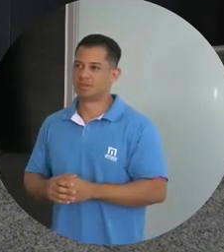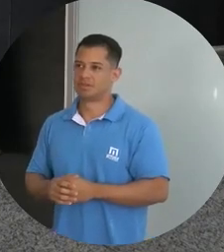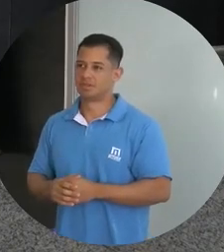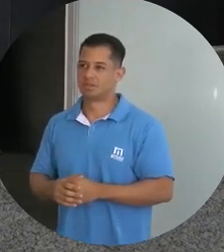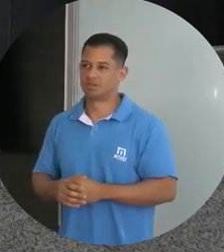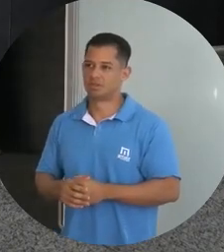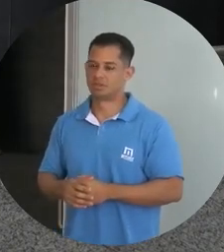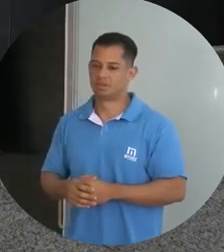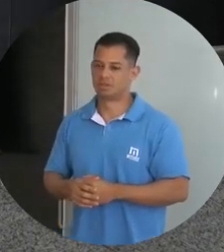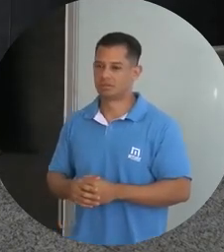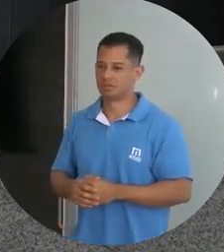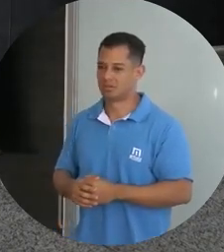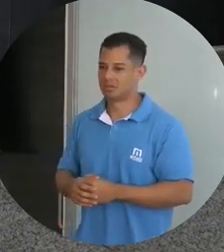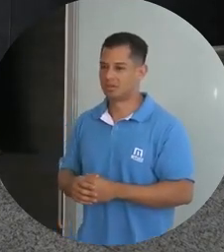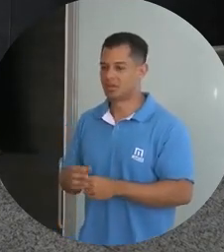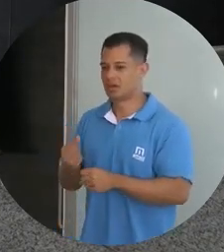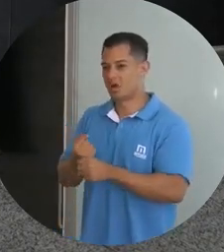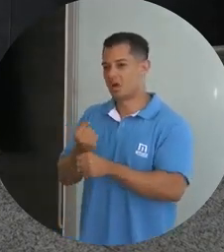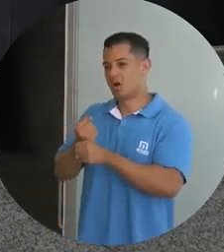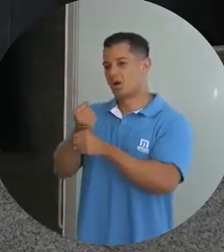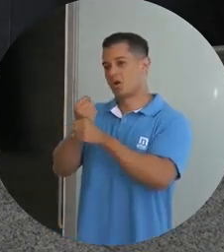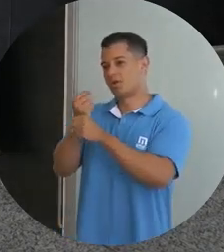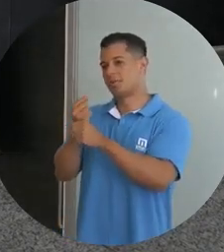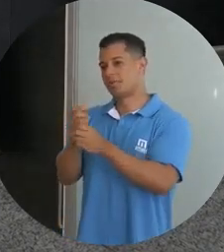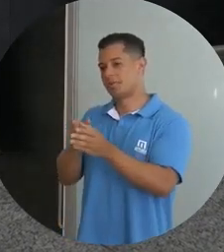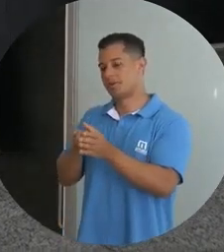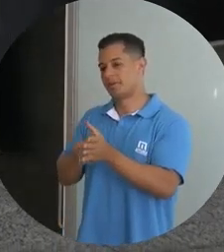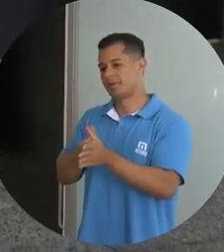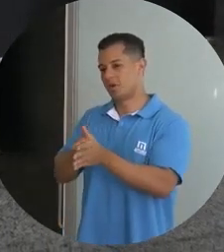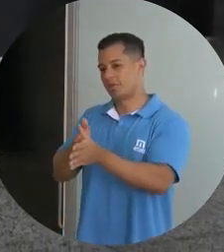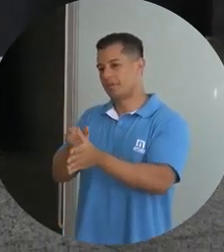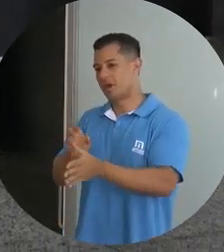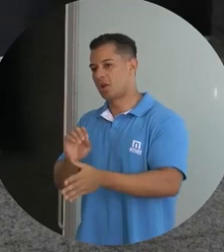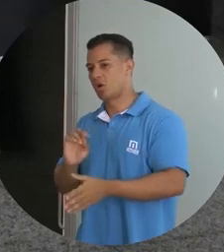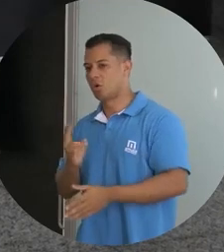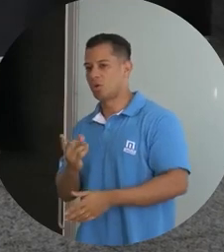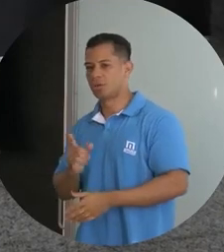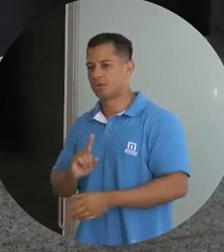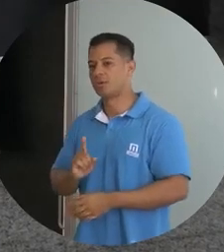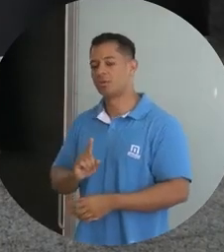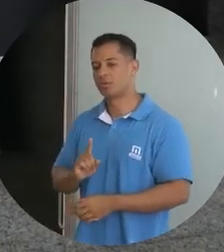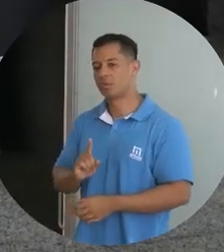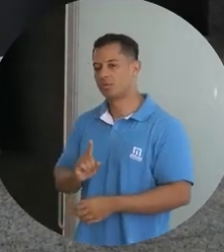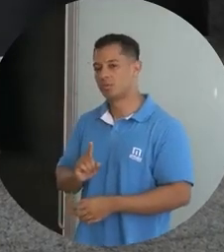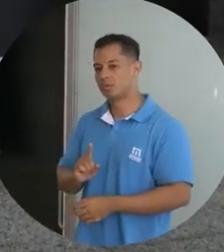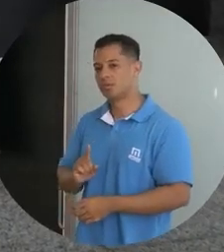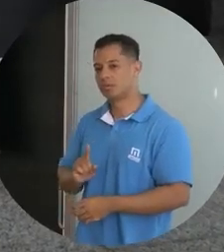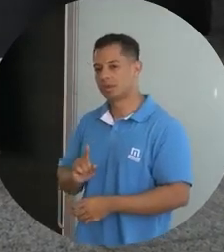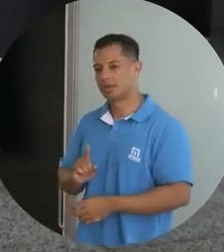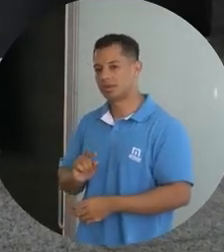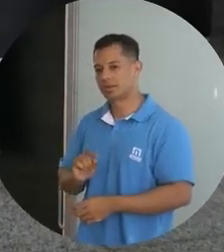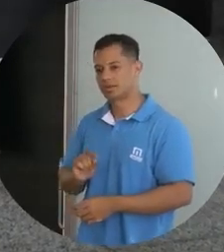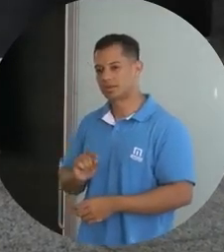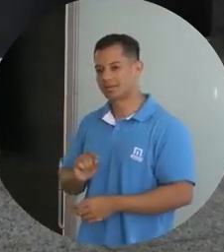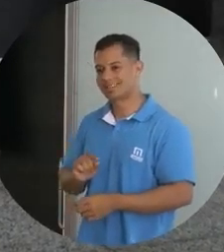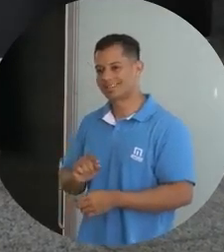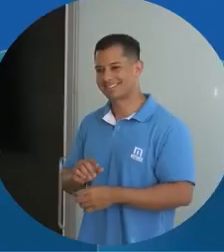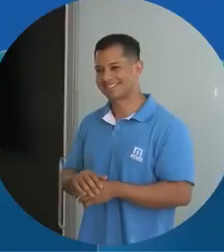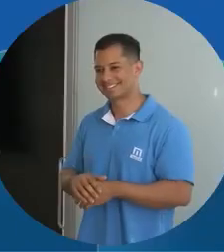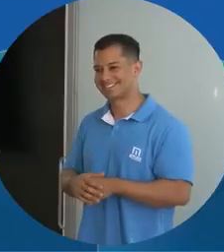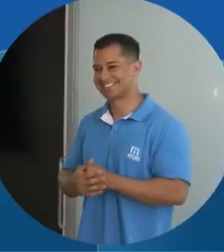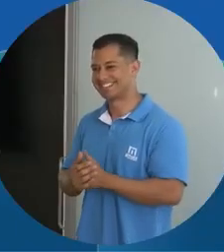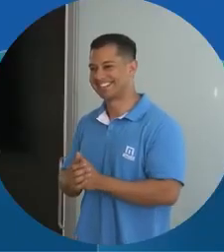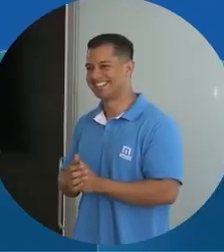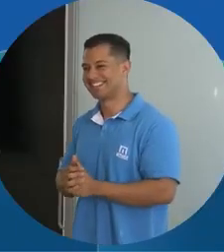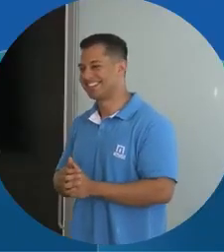né, para a obra, seja ferroviária ou não, você vê que a gente usou blocos reduzidos, estacas próximas, né? Aqui a gente,